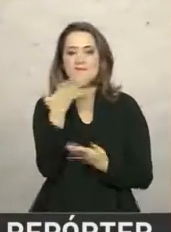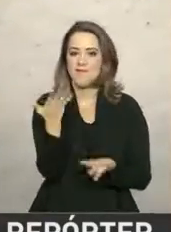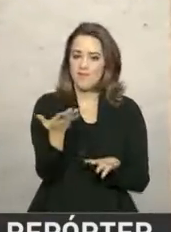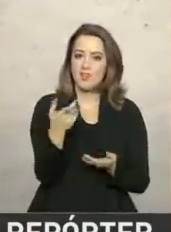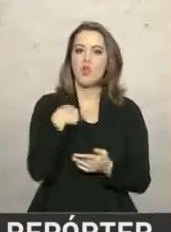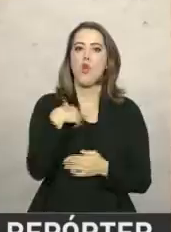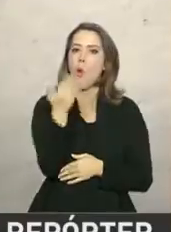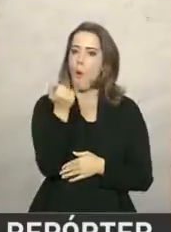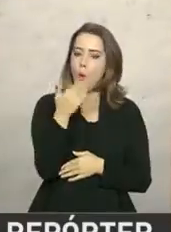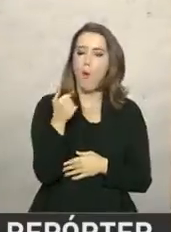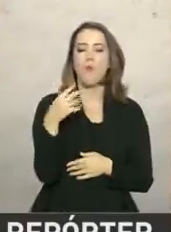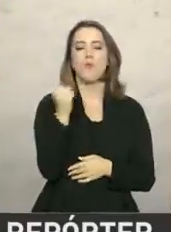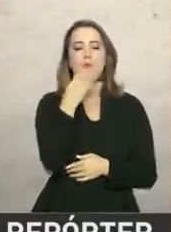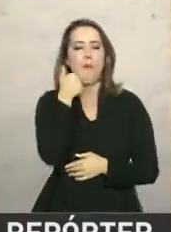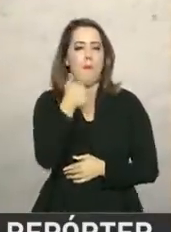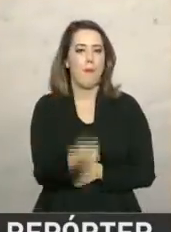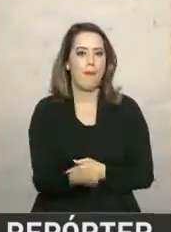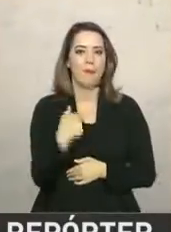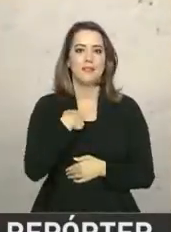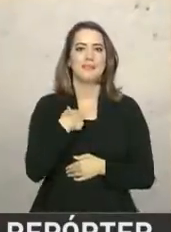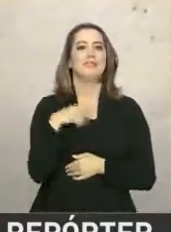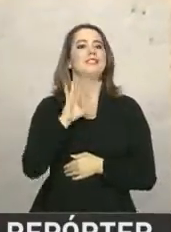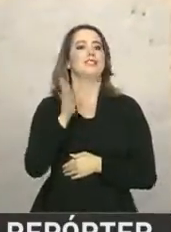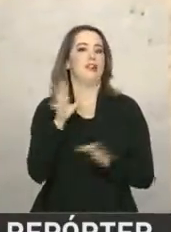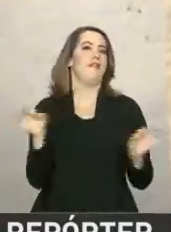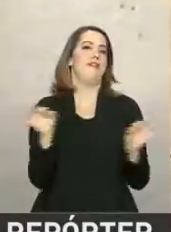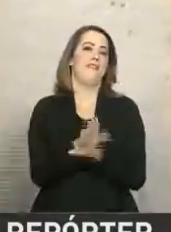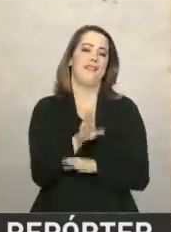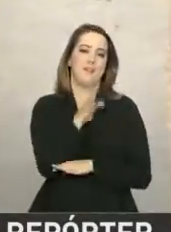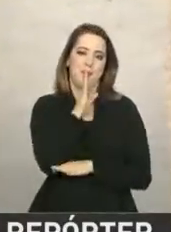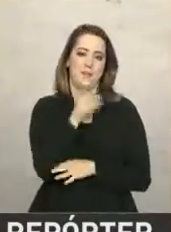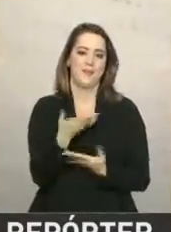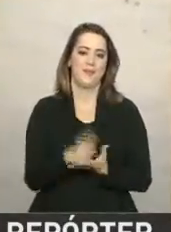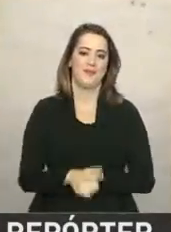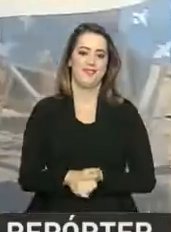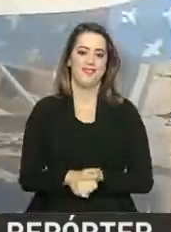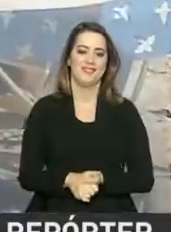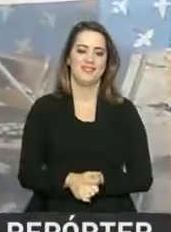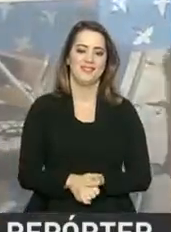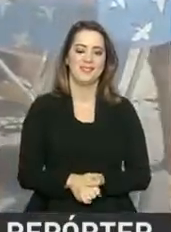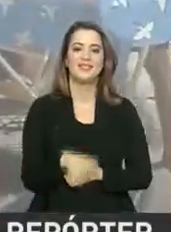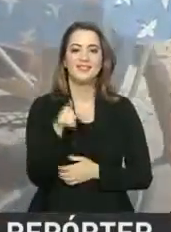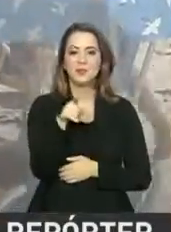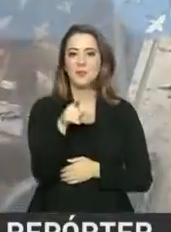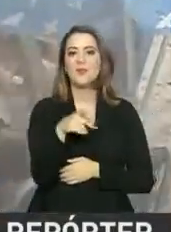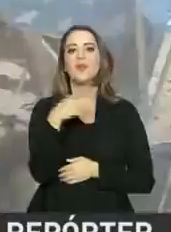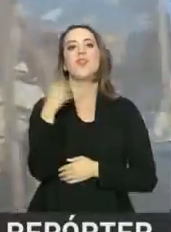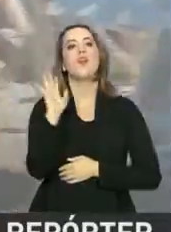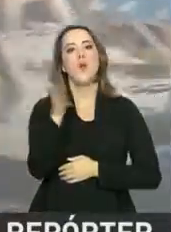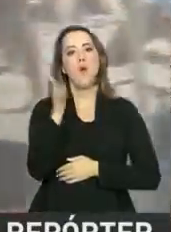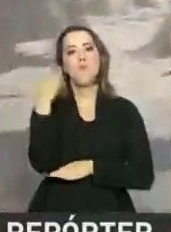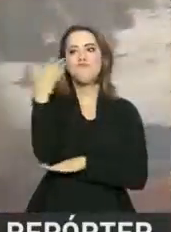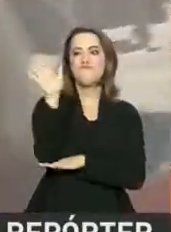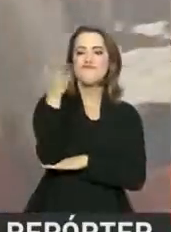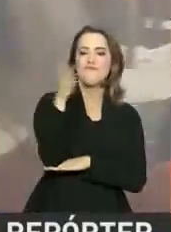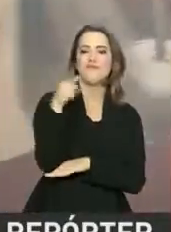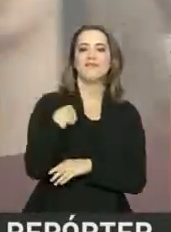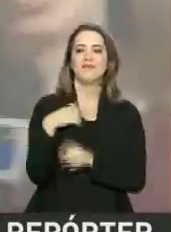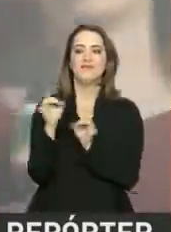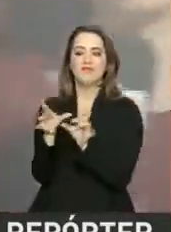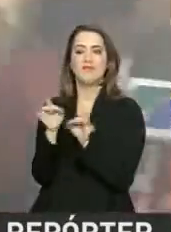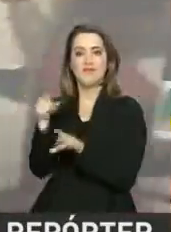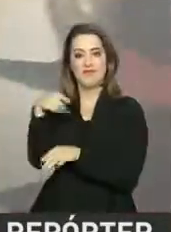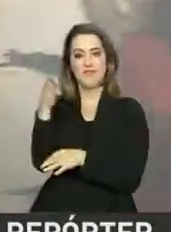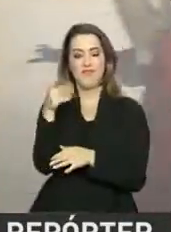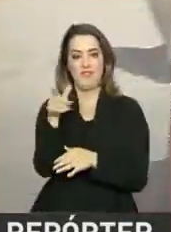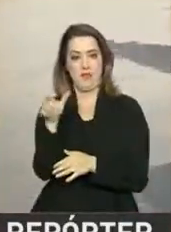também estar comendo, eu vou comer, porque é muito bom. Nossa senhora, eu vou até parar. O famoso Bandeirinha vende seus produtos